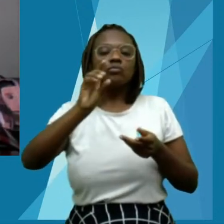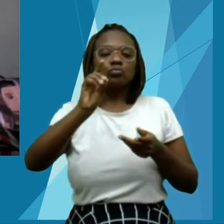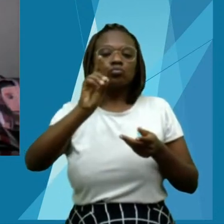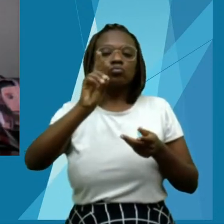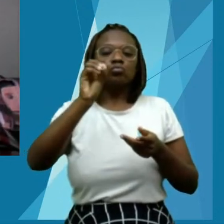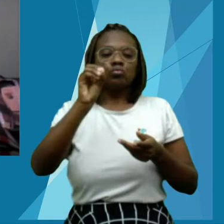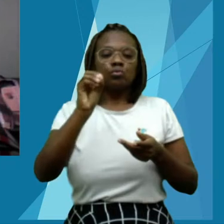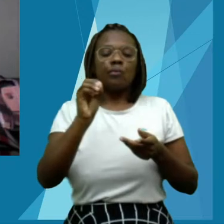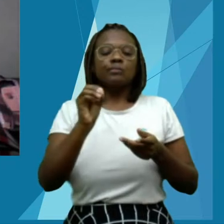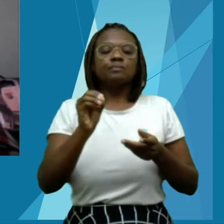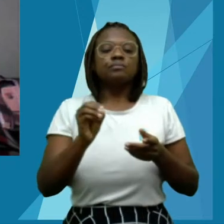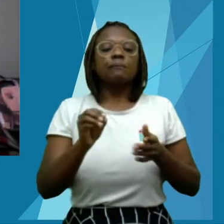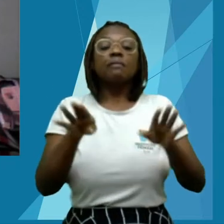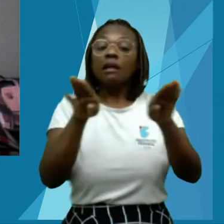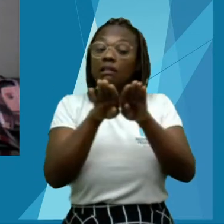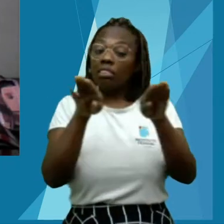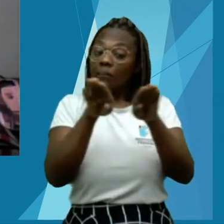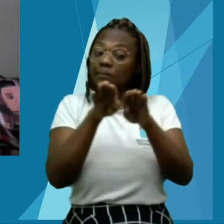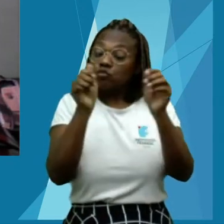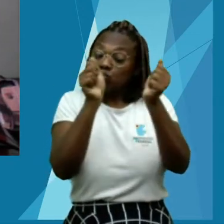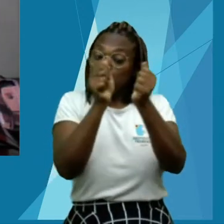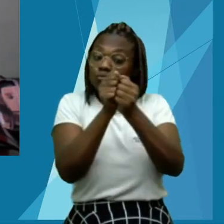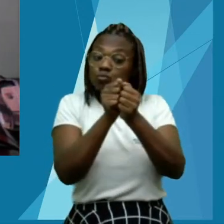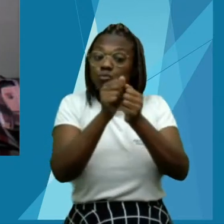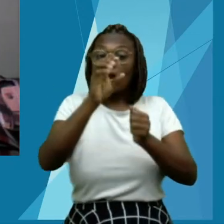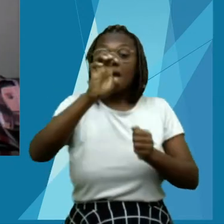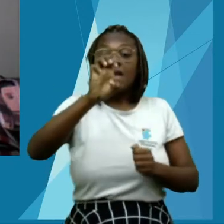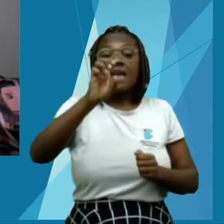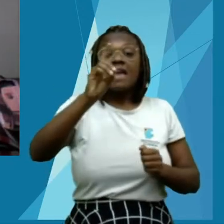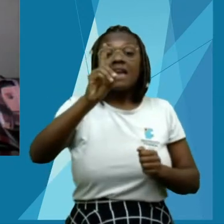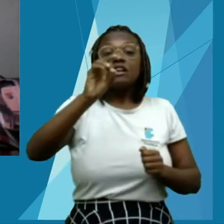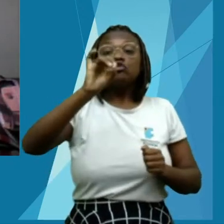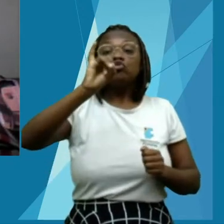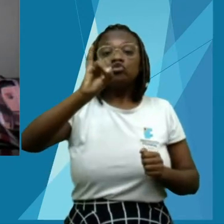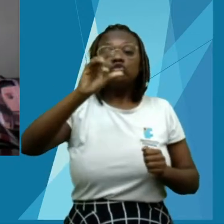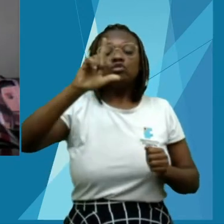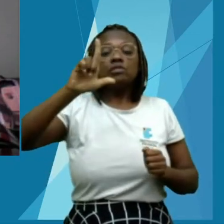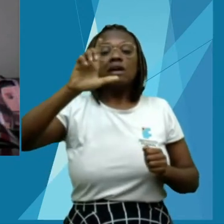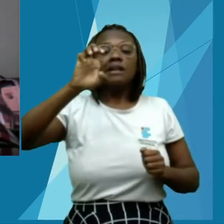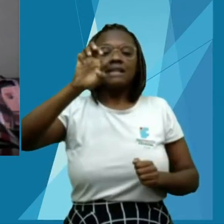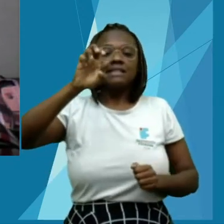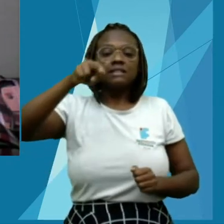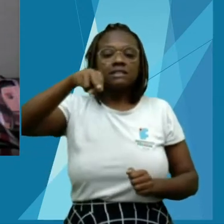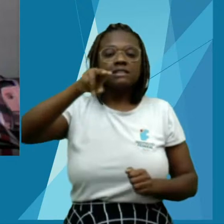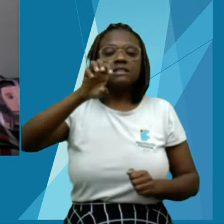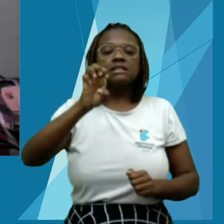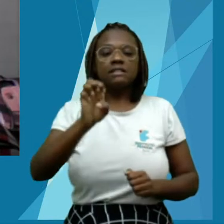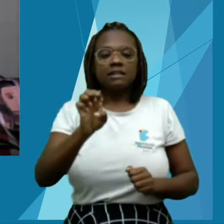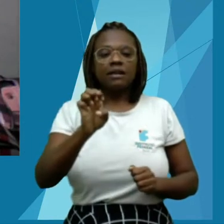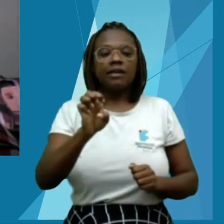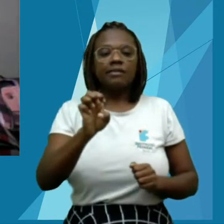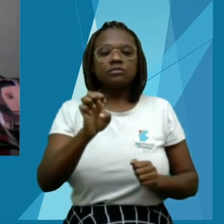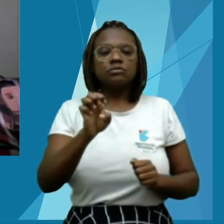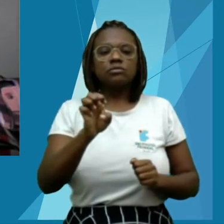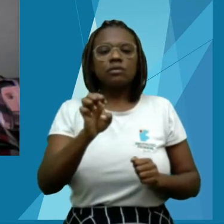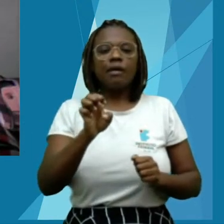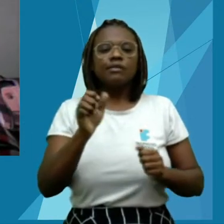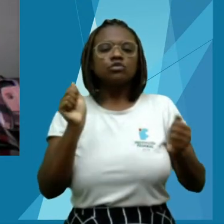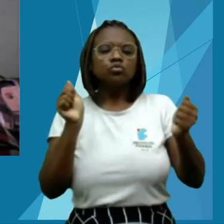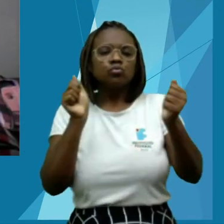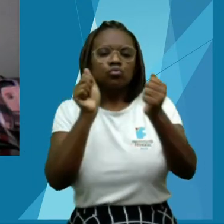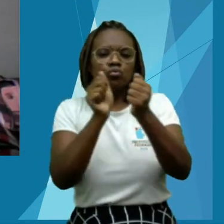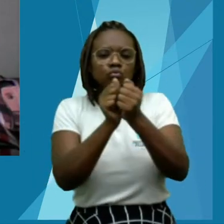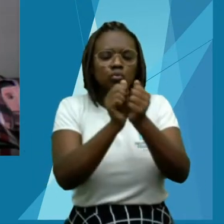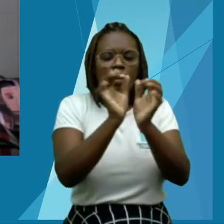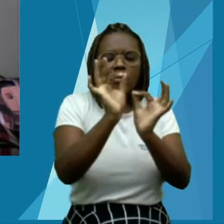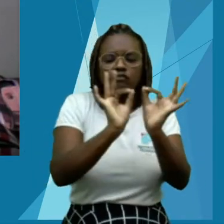professora Edilene Ferreira, que voluntariamente fez toda a revisão ortográfica do livro,